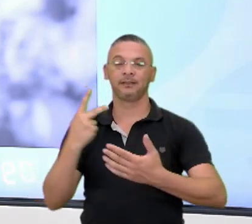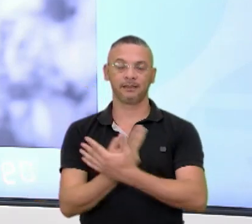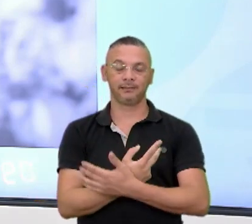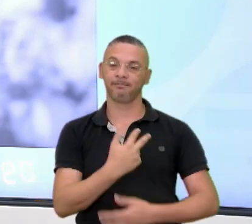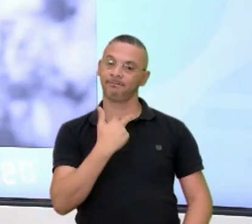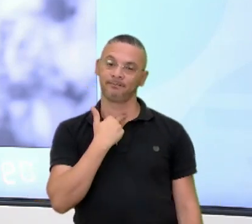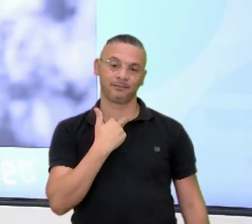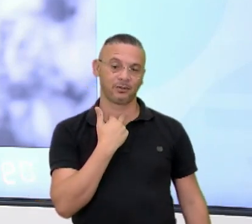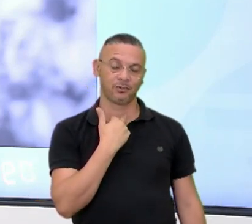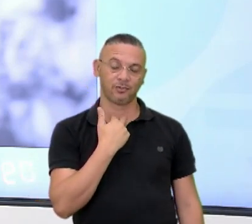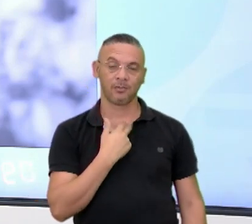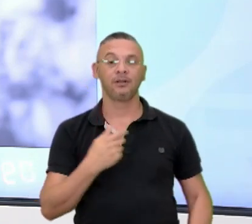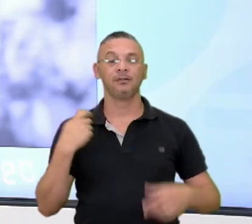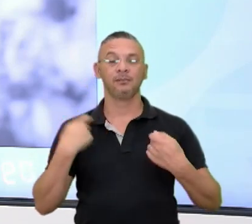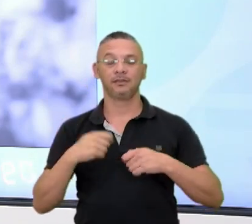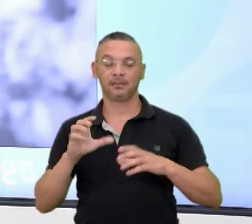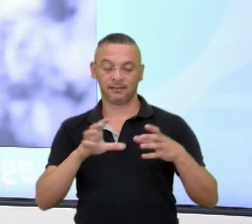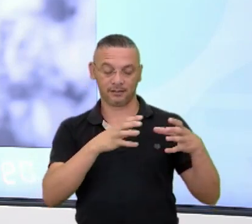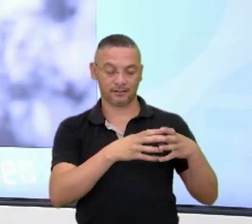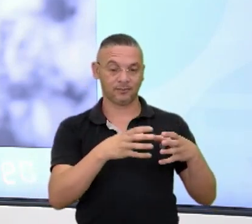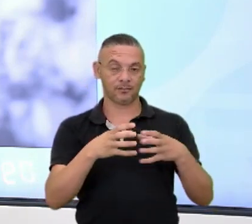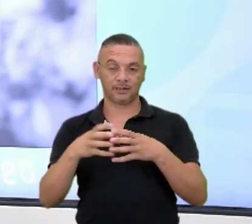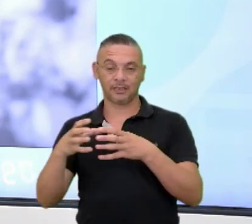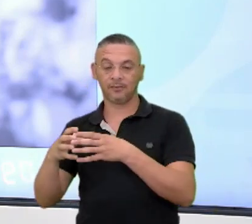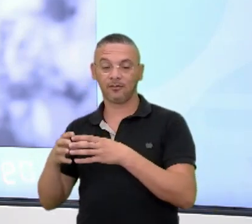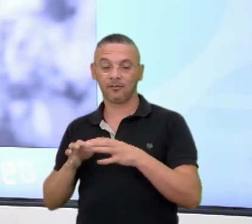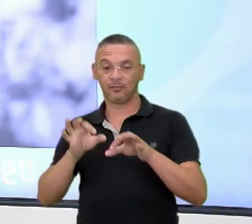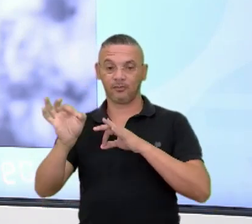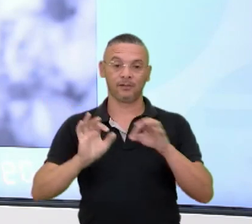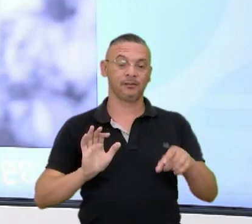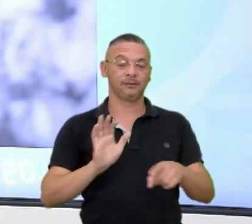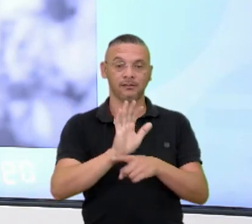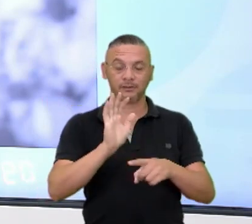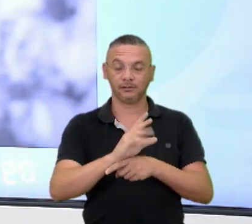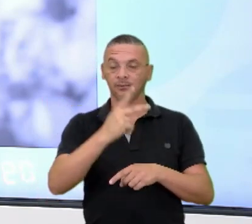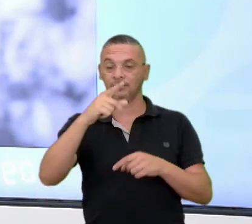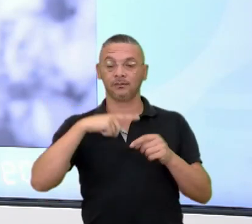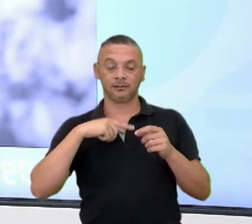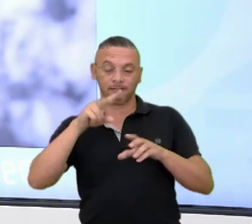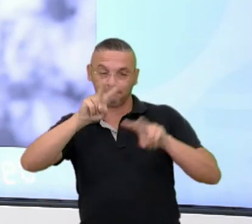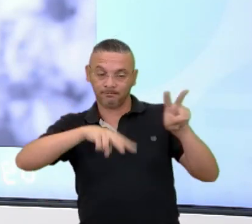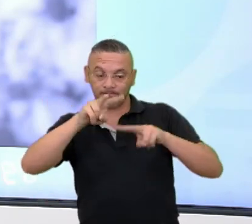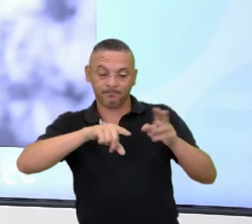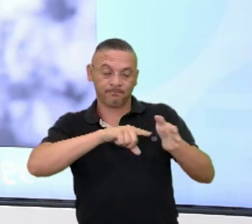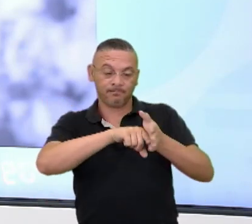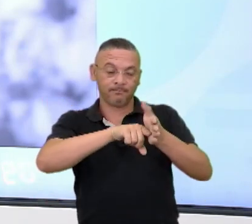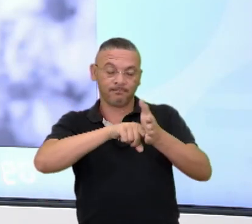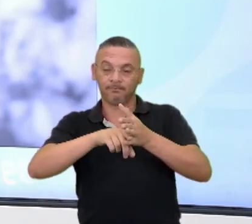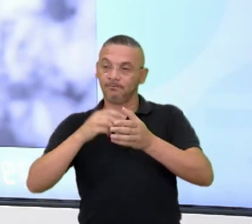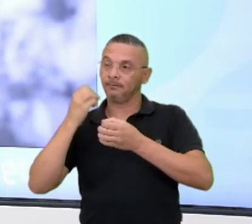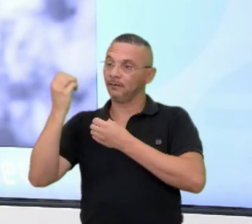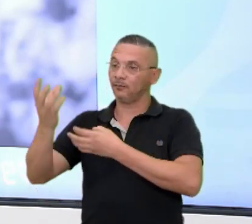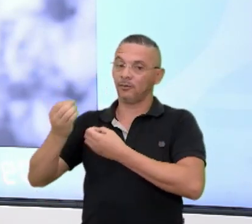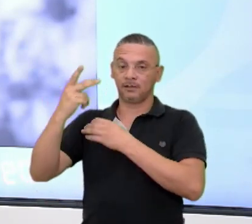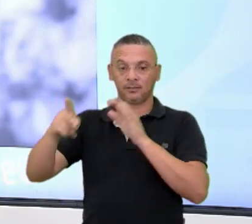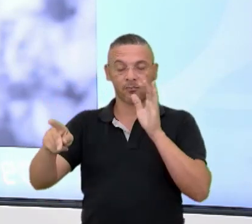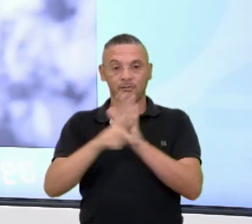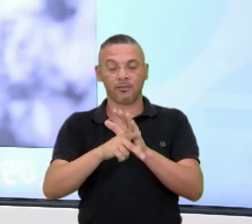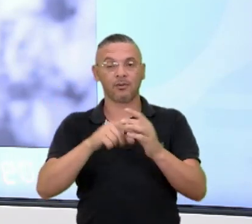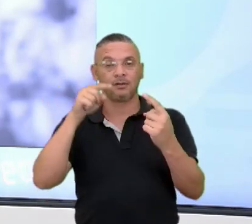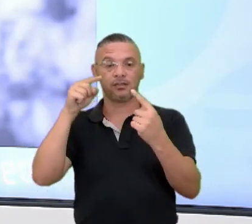para vocês. Pegaram a ideia? Tem alguns termos, vamos ver quantos conseguimos fazer, certo? Beleza? Então, para funcionar, você tem que dar a pausa, tá bom? Volta para